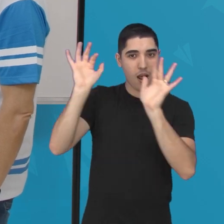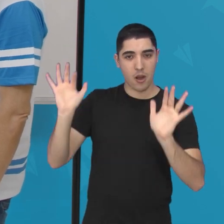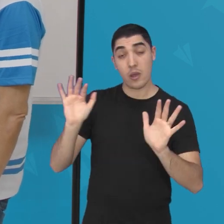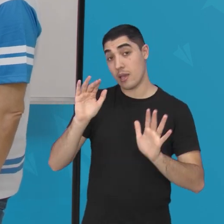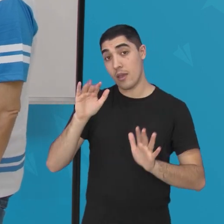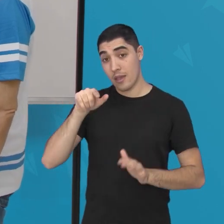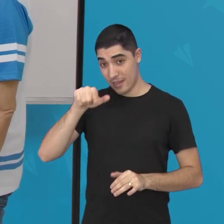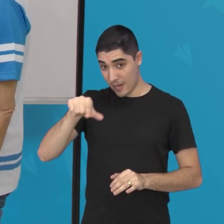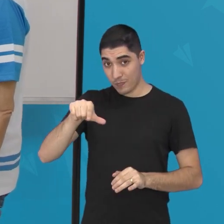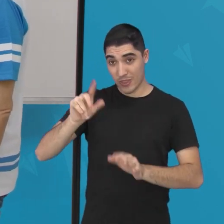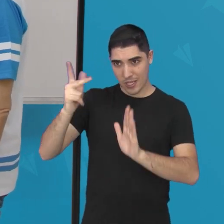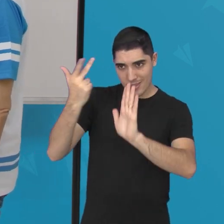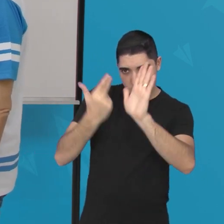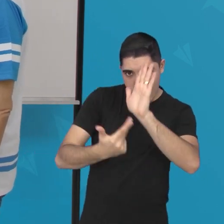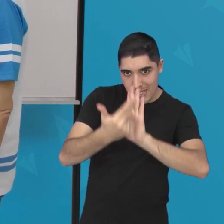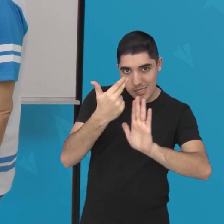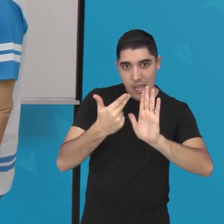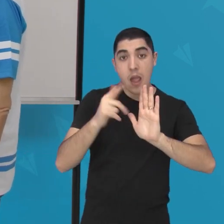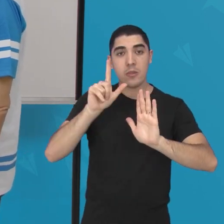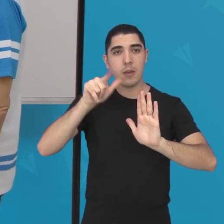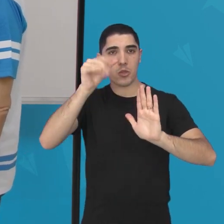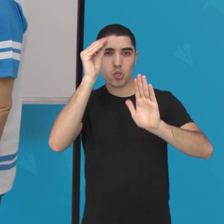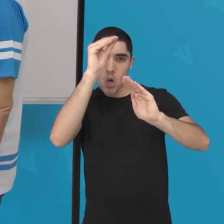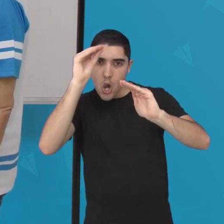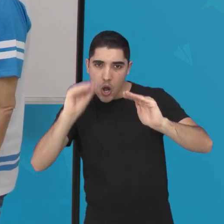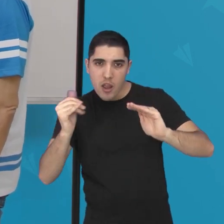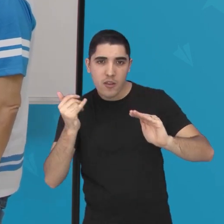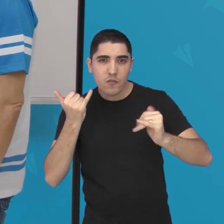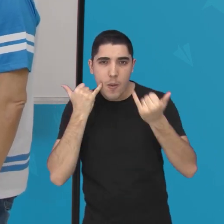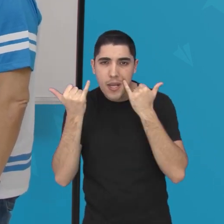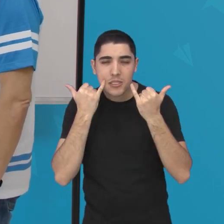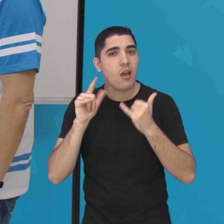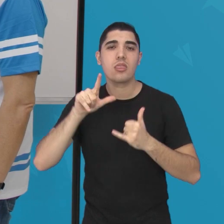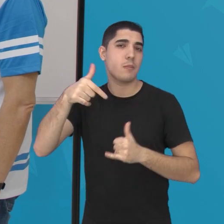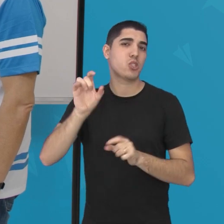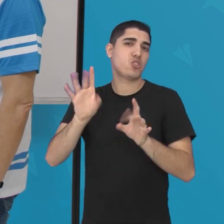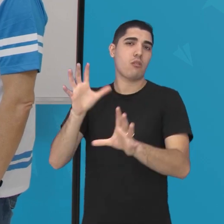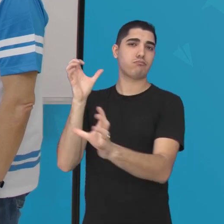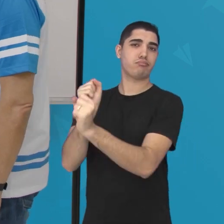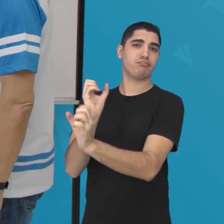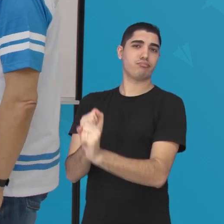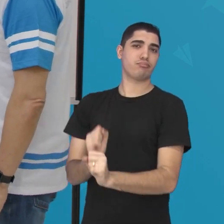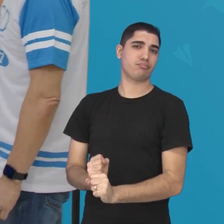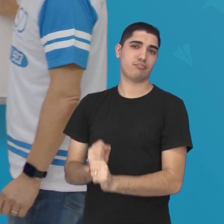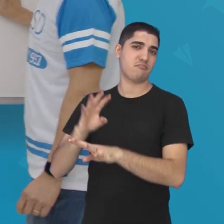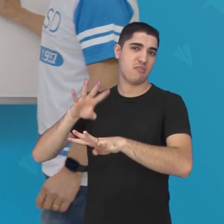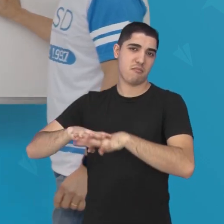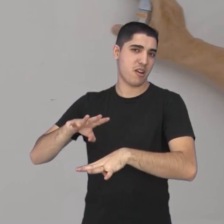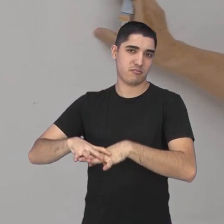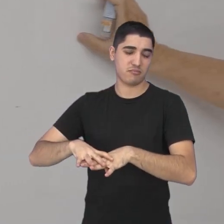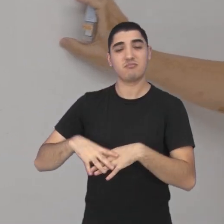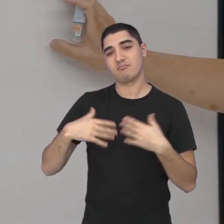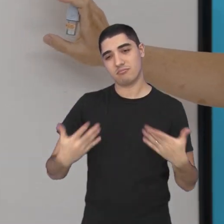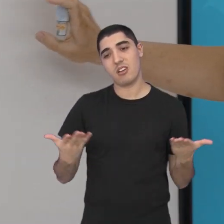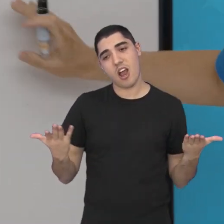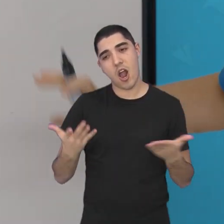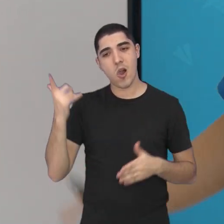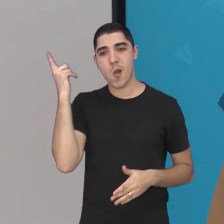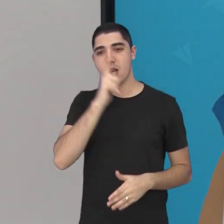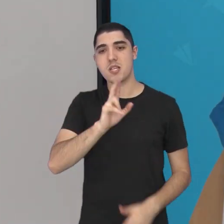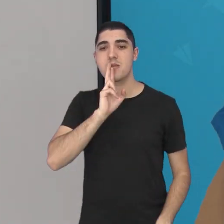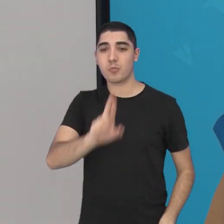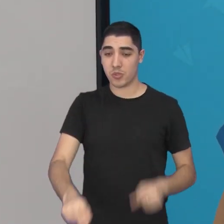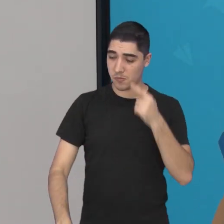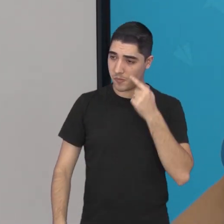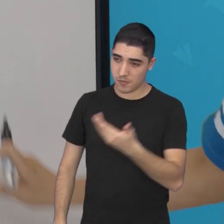E ó, depois que você fez o desenhinho e montou a equação, o resto é só fazer conta, né? E